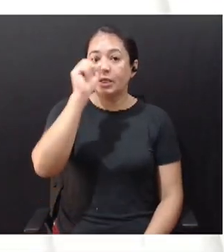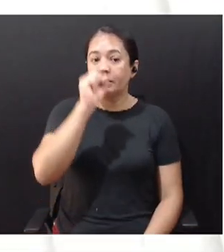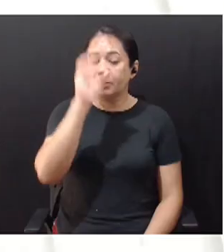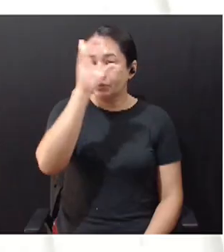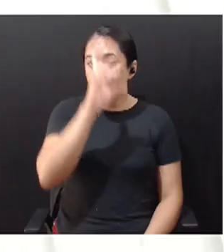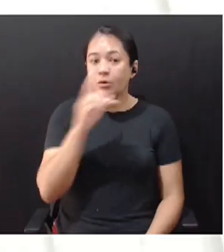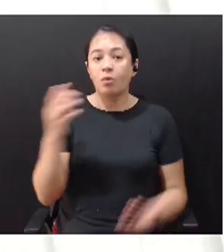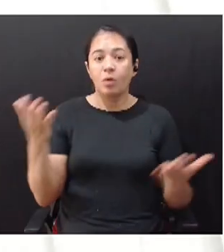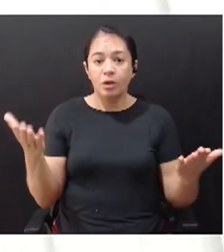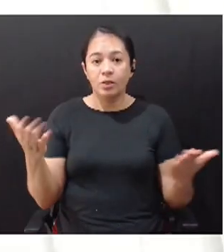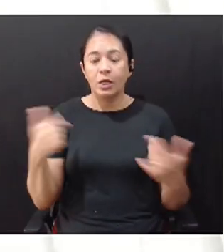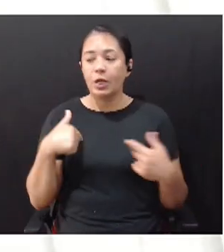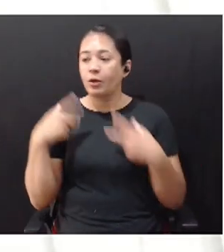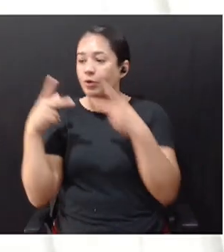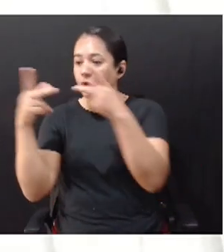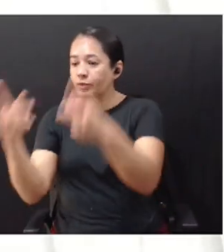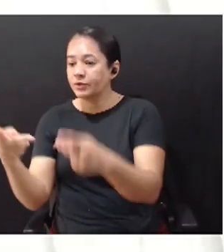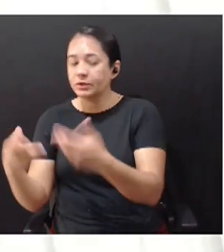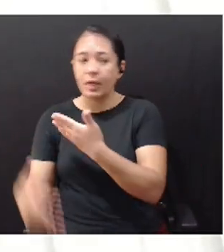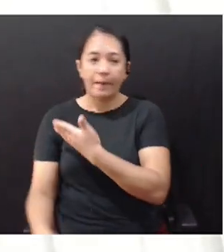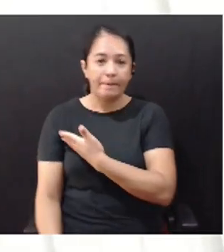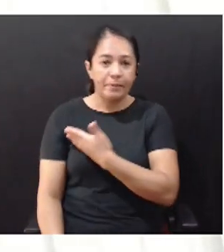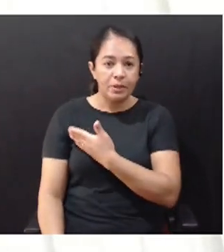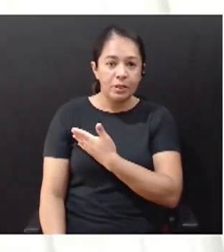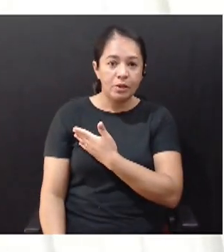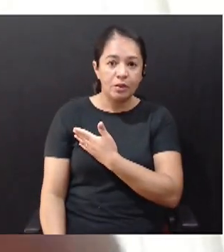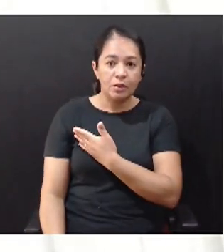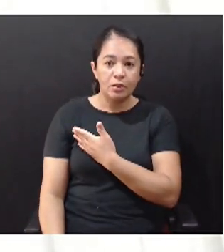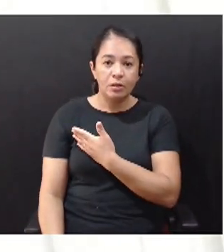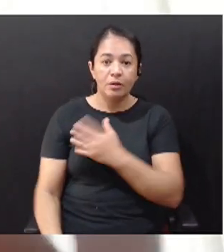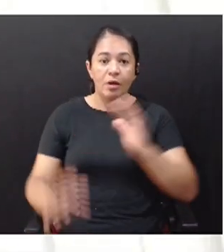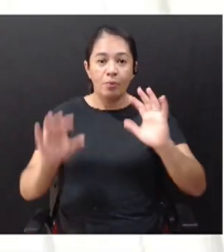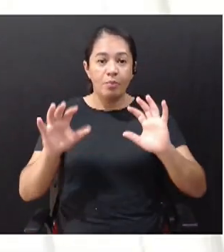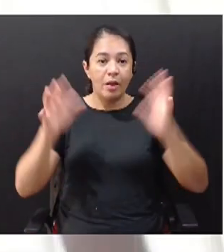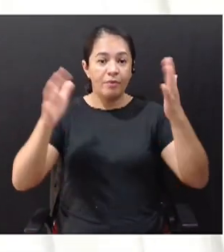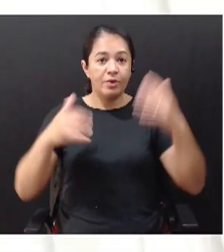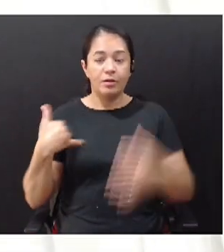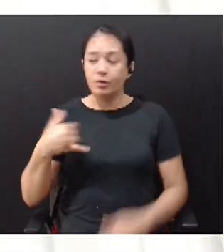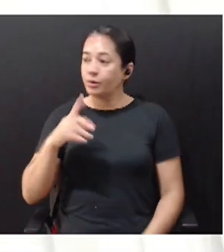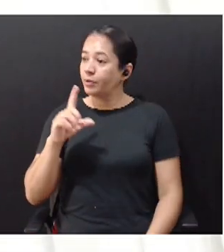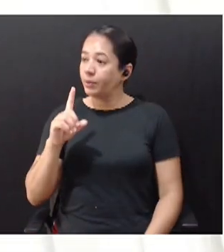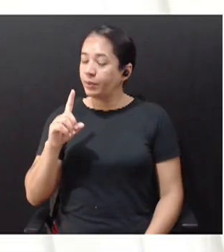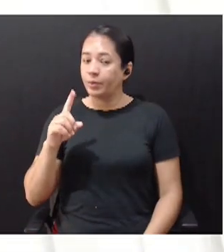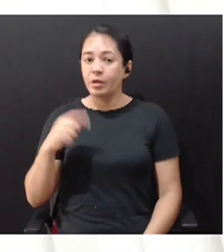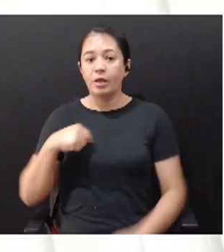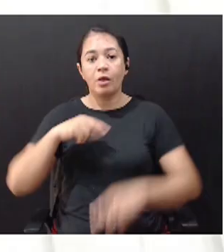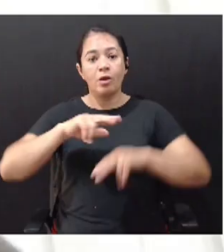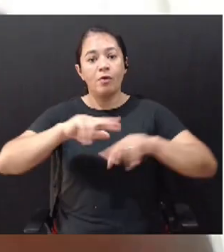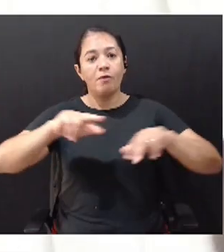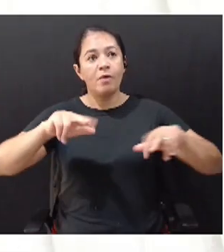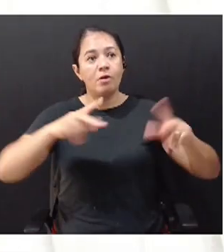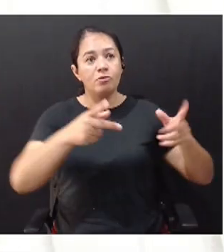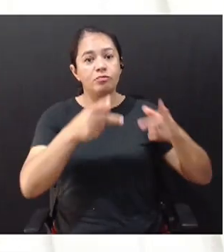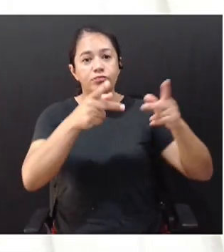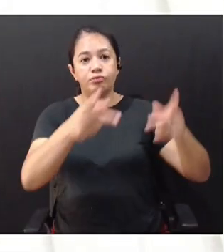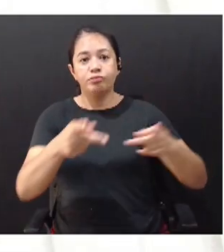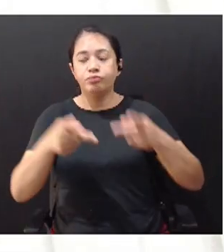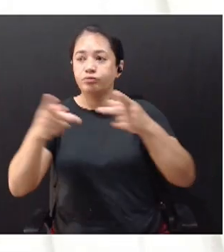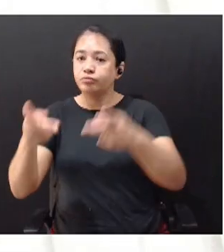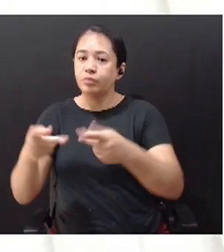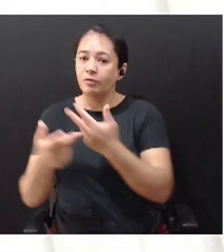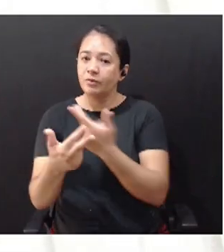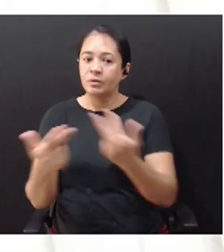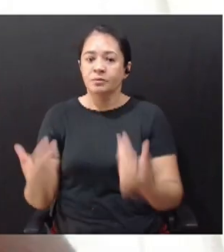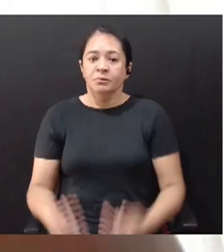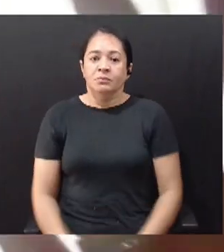visitar amigos, eu vou fazer uma festa de aniversário, eu tenho vários convites para várias coisas. O que